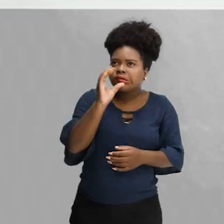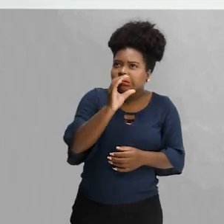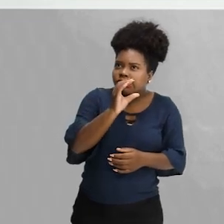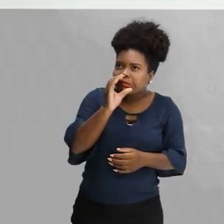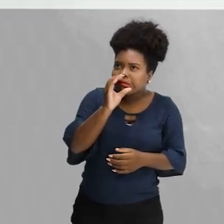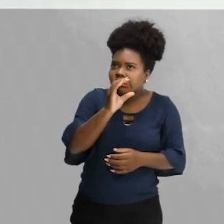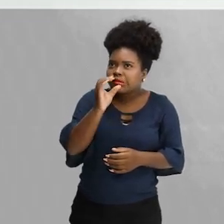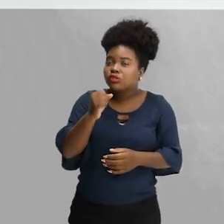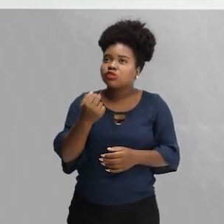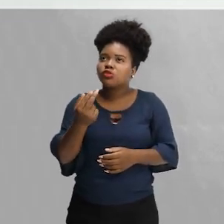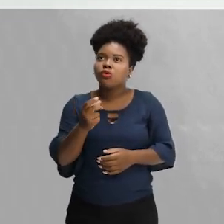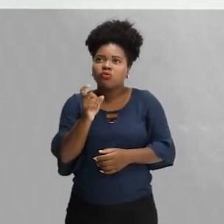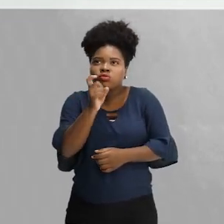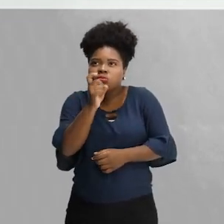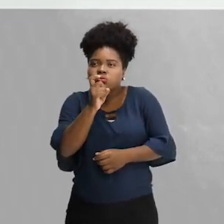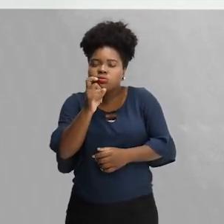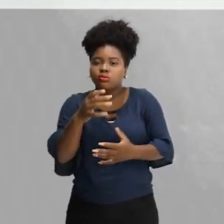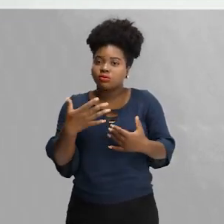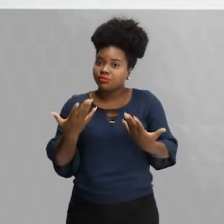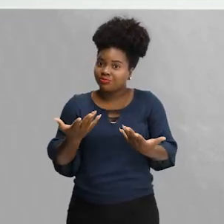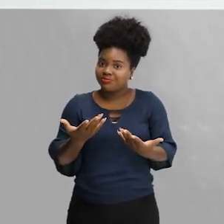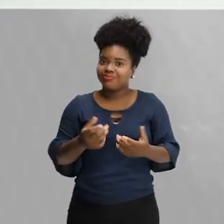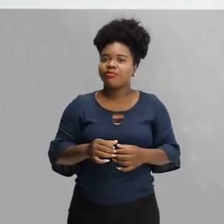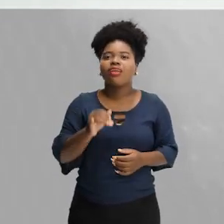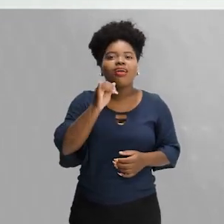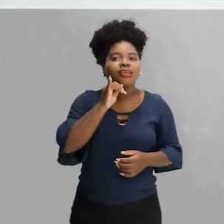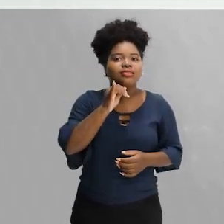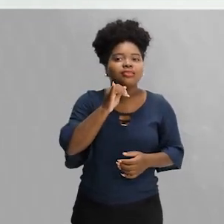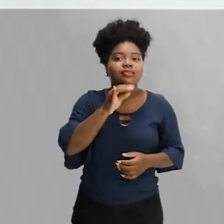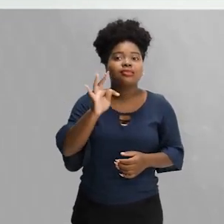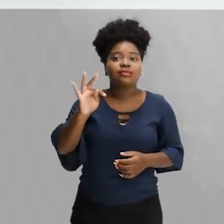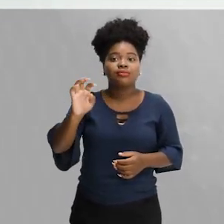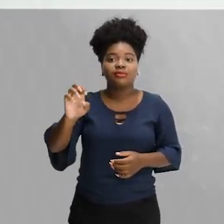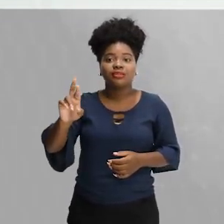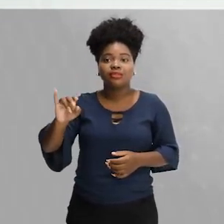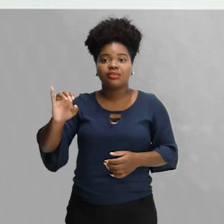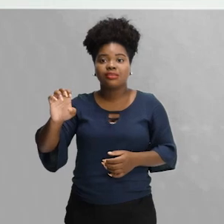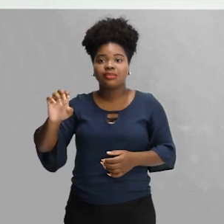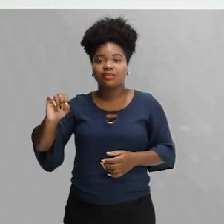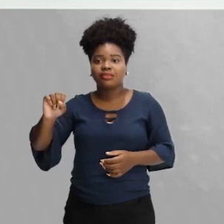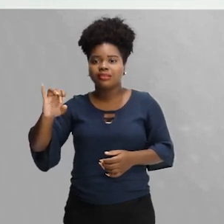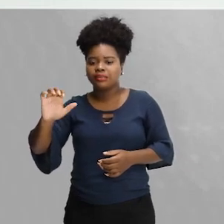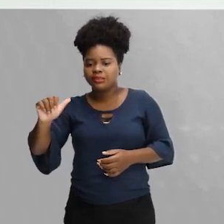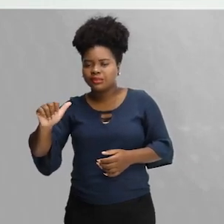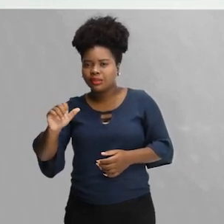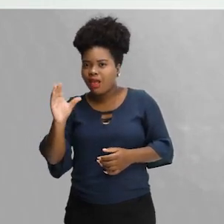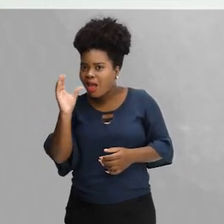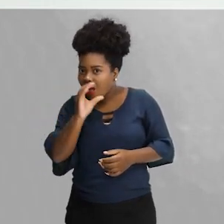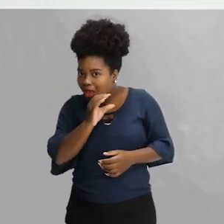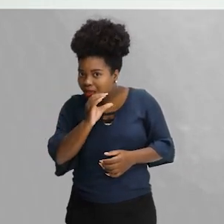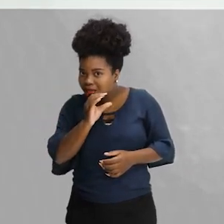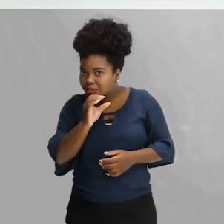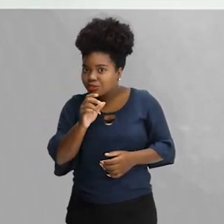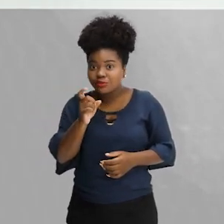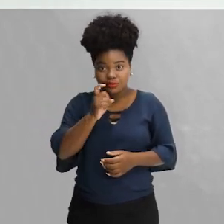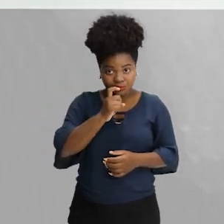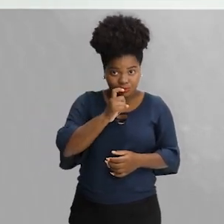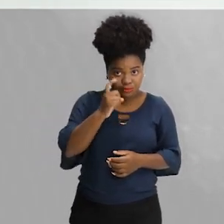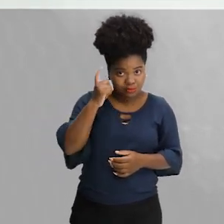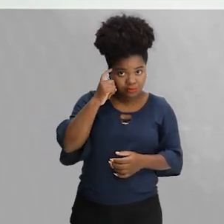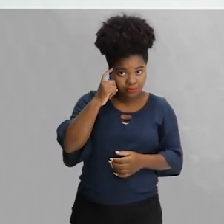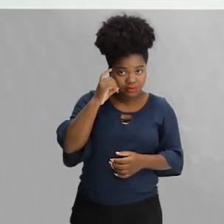frio. Vou dar um exemplo, antes de falar desse nome. Teresina, quente ou fria? Pensou? Então é